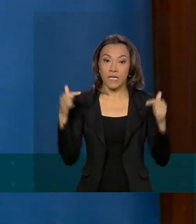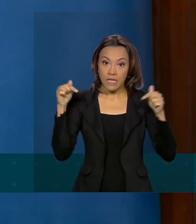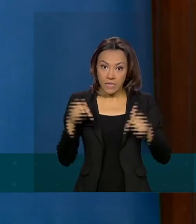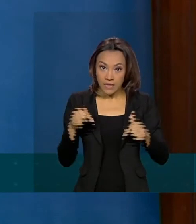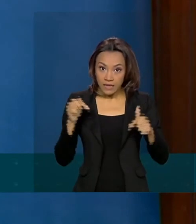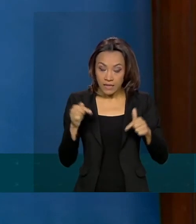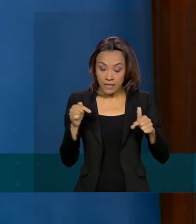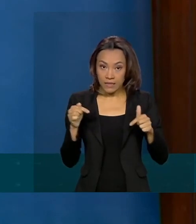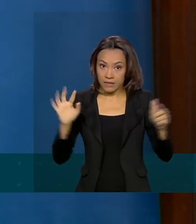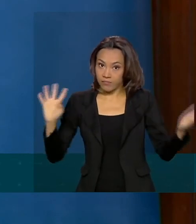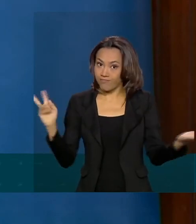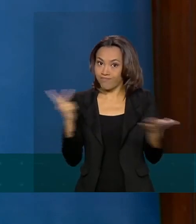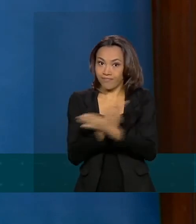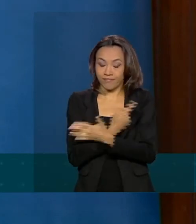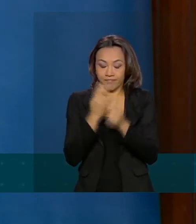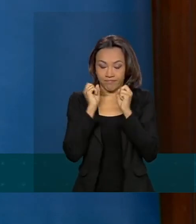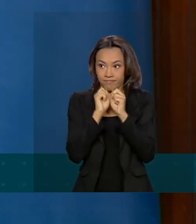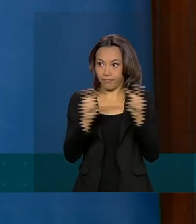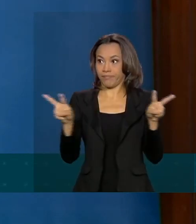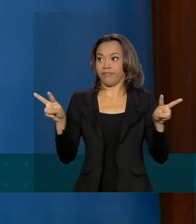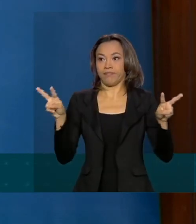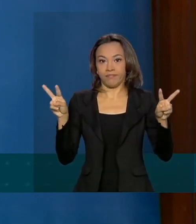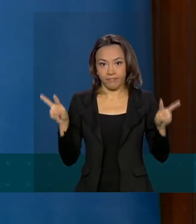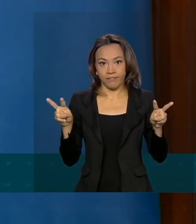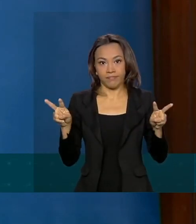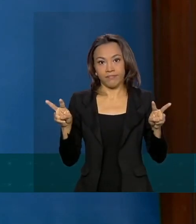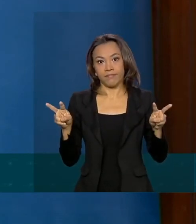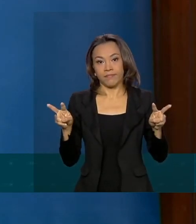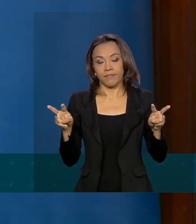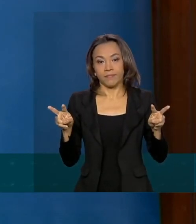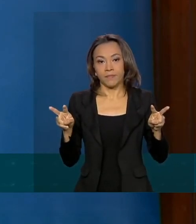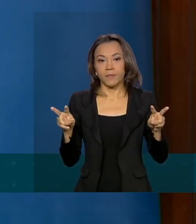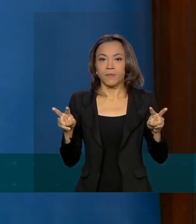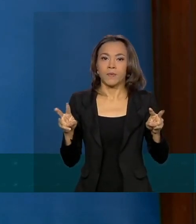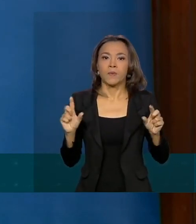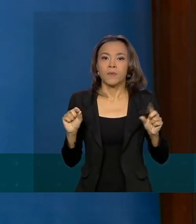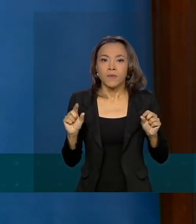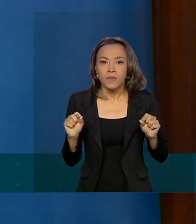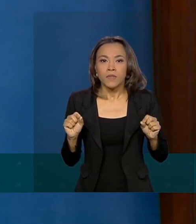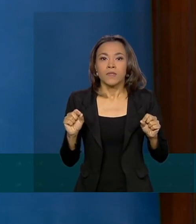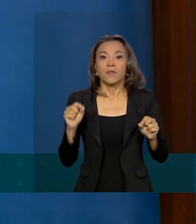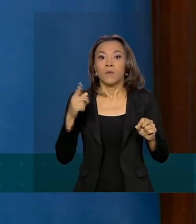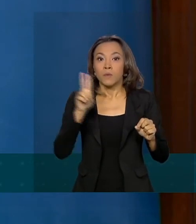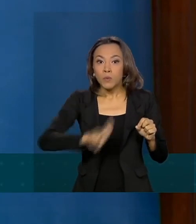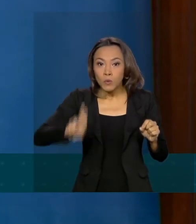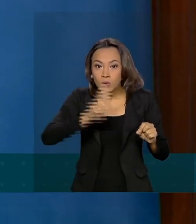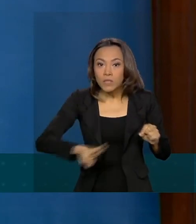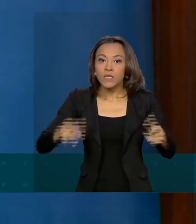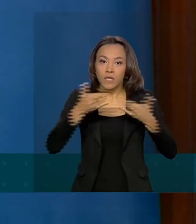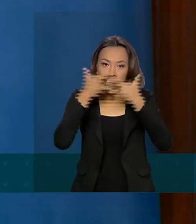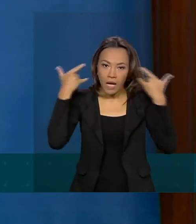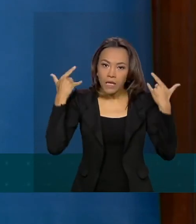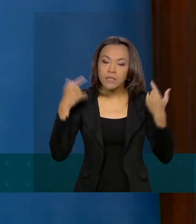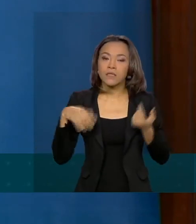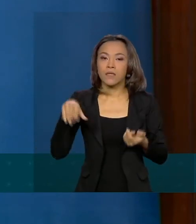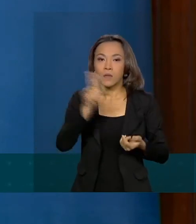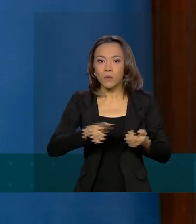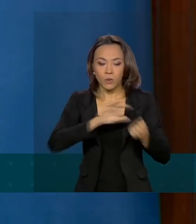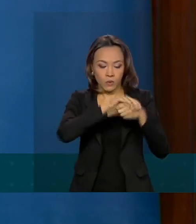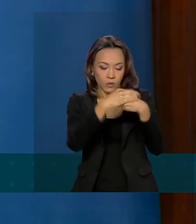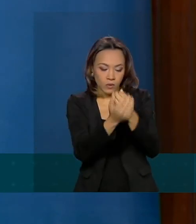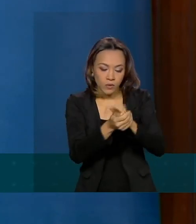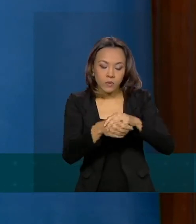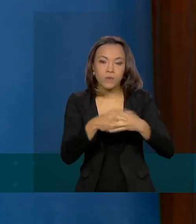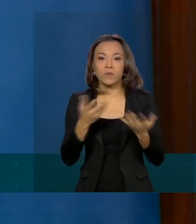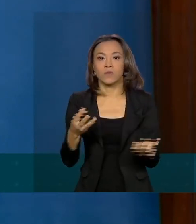contenda, as máscaras são elmos, o álcool gel, a higiene das mãos são